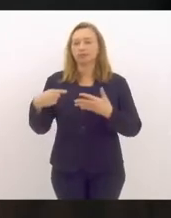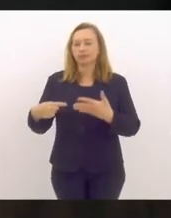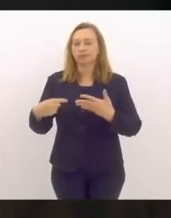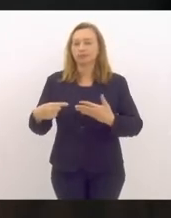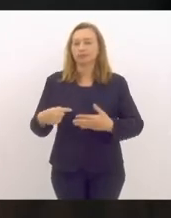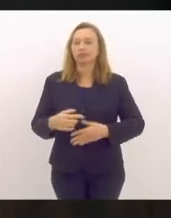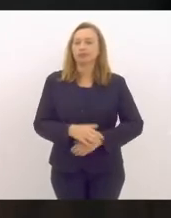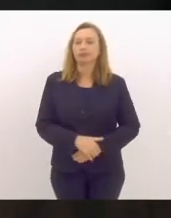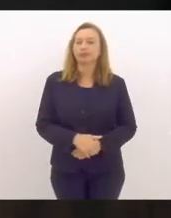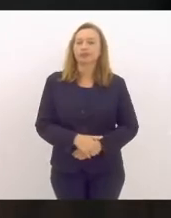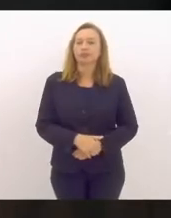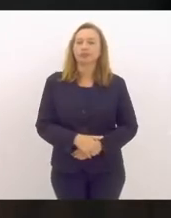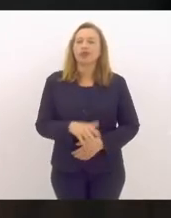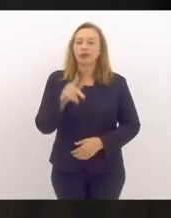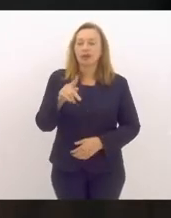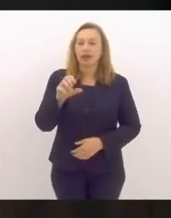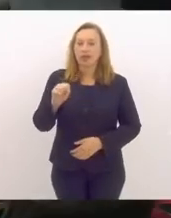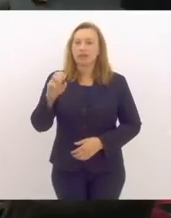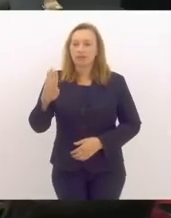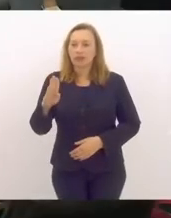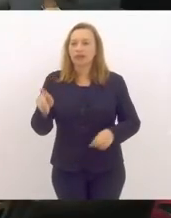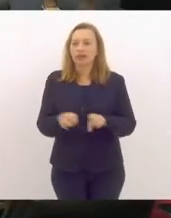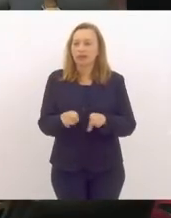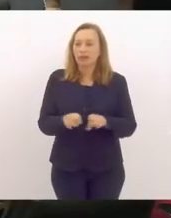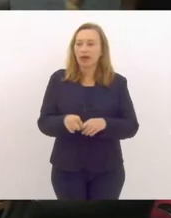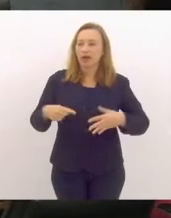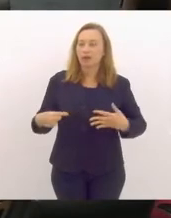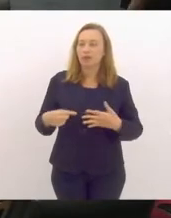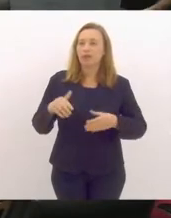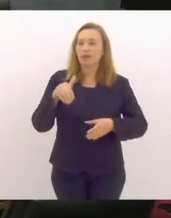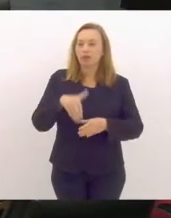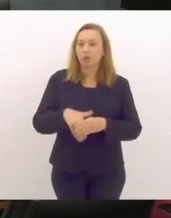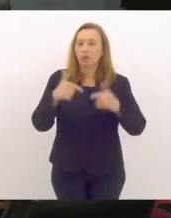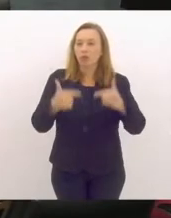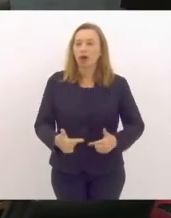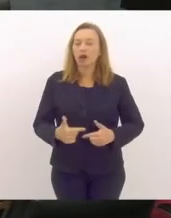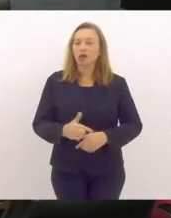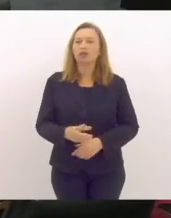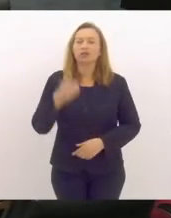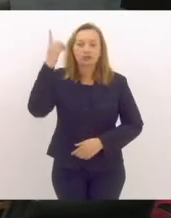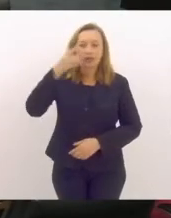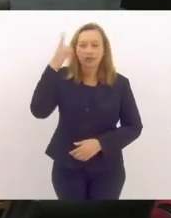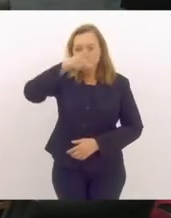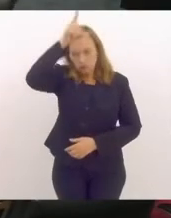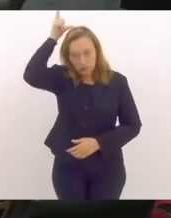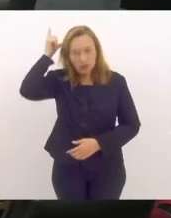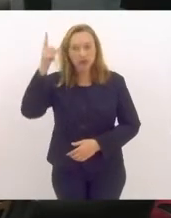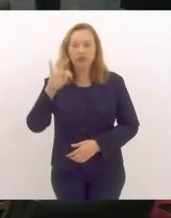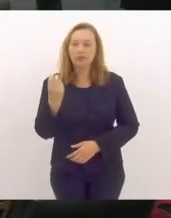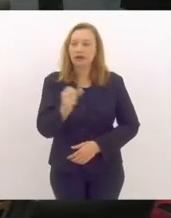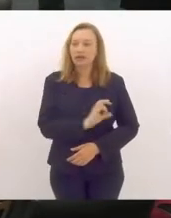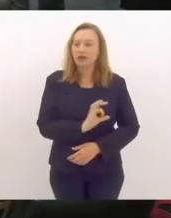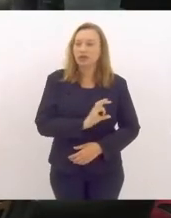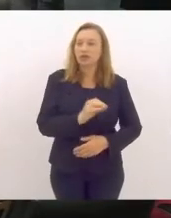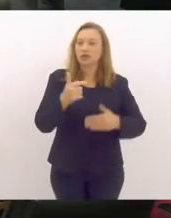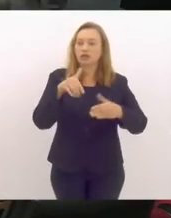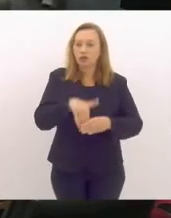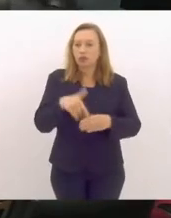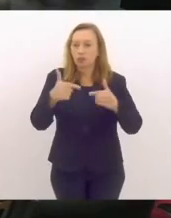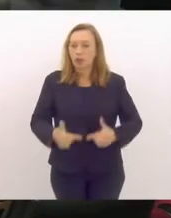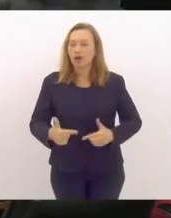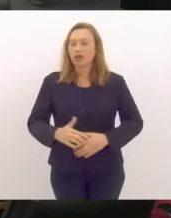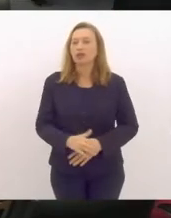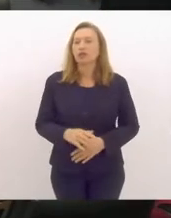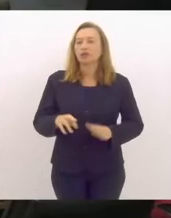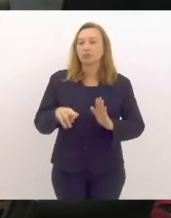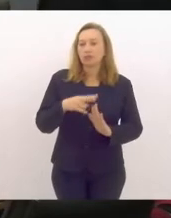PSOL. Bancada do PSB, abstenção. PSB, abstenção. Deputado Luiz Paulo e Marta Rocha, abstenção. Projeto de